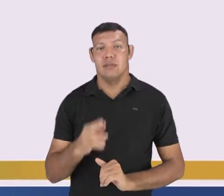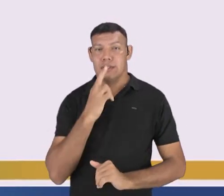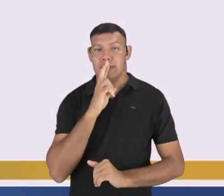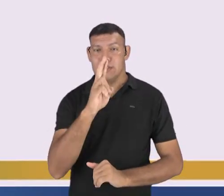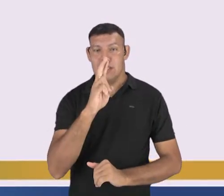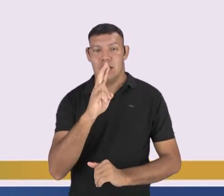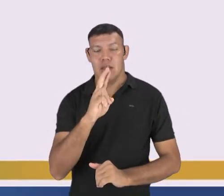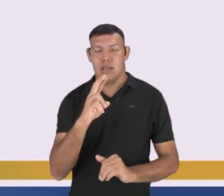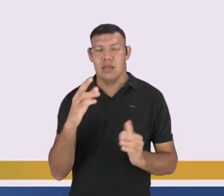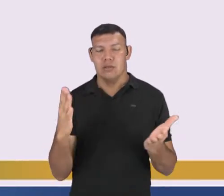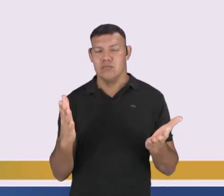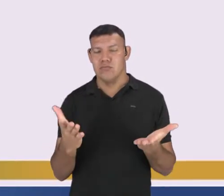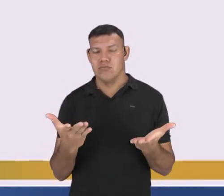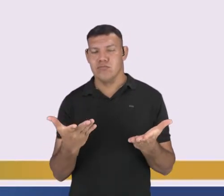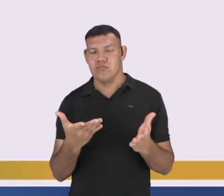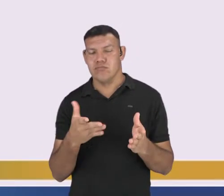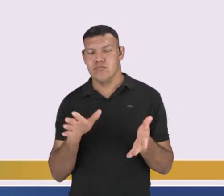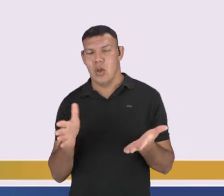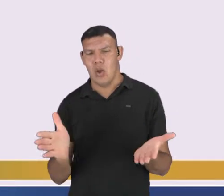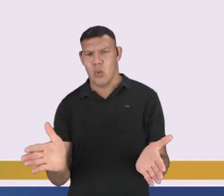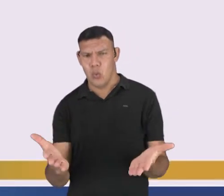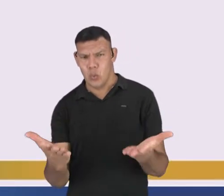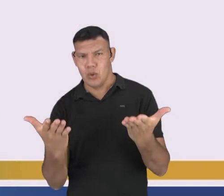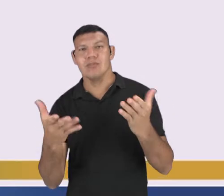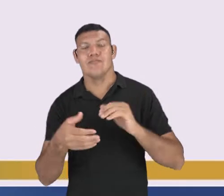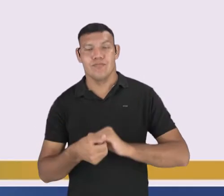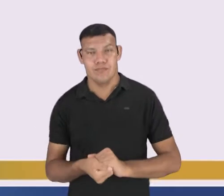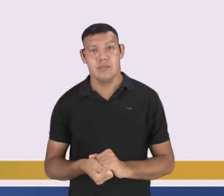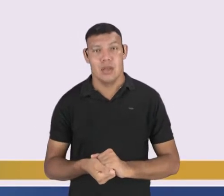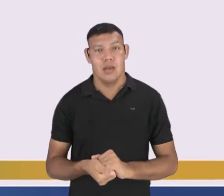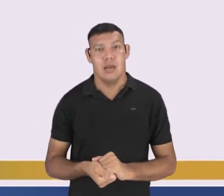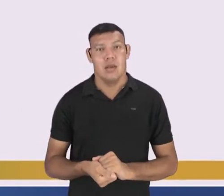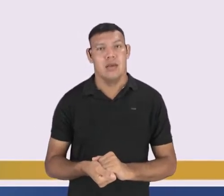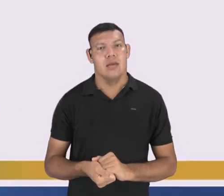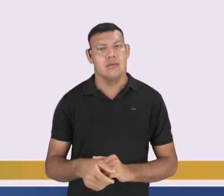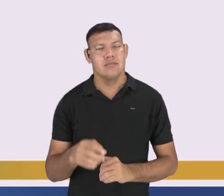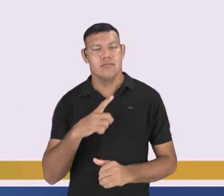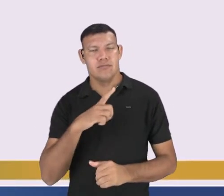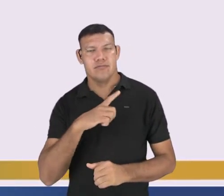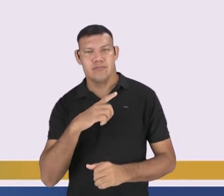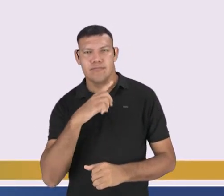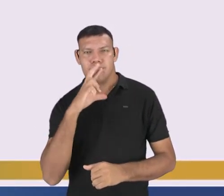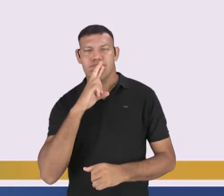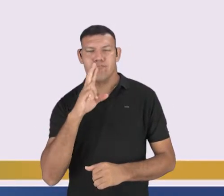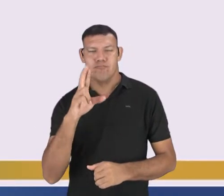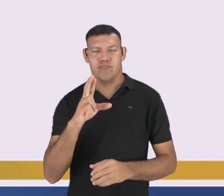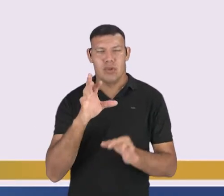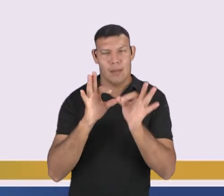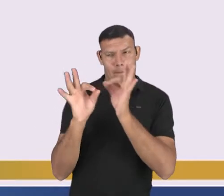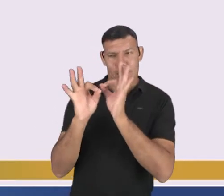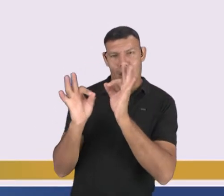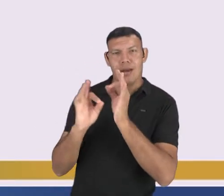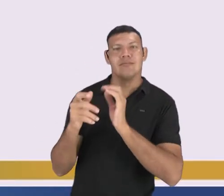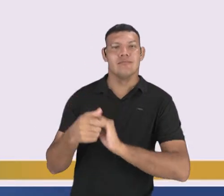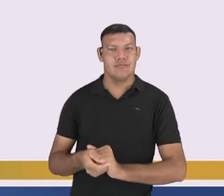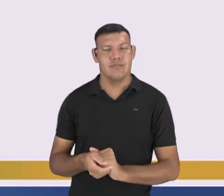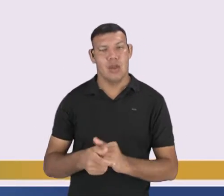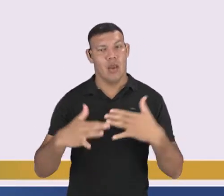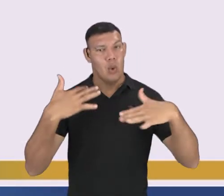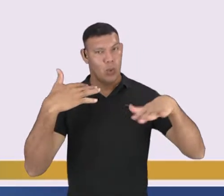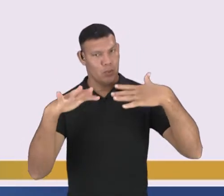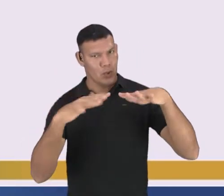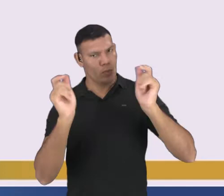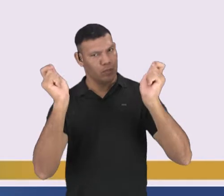ao estímulo, devido a esses estímulos, ele elabora as respostas, a qual podem ser dadas na forma de movimentos,